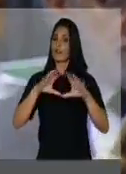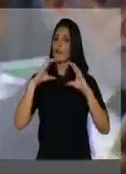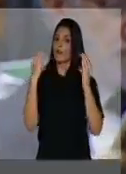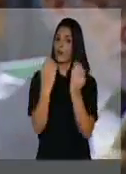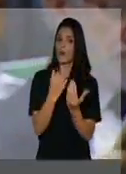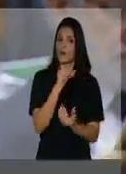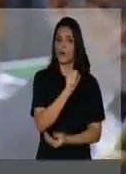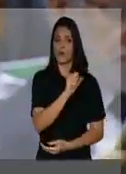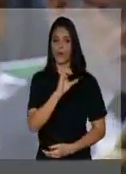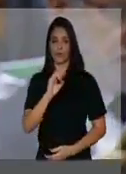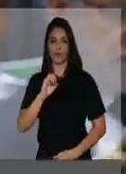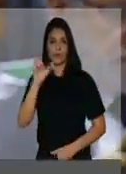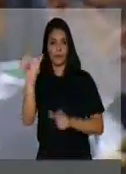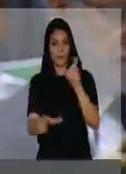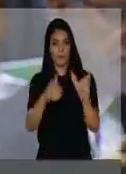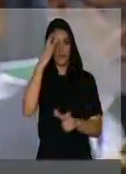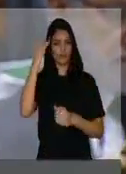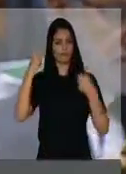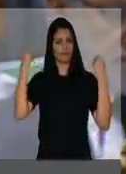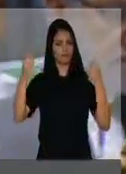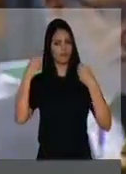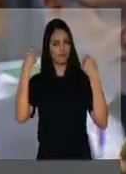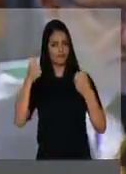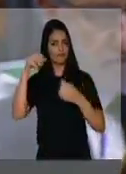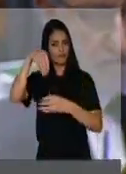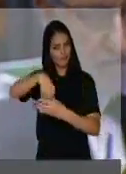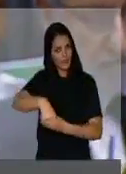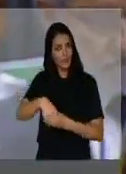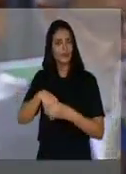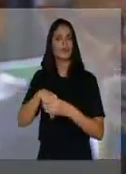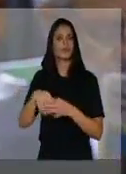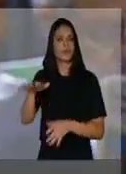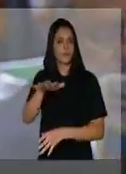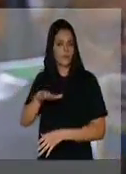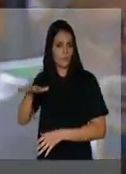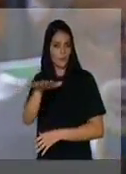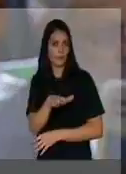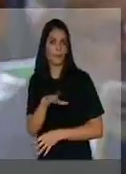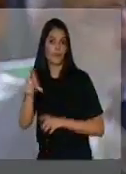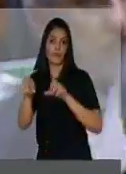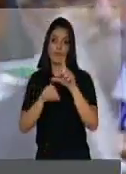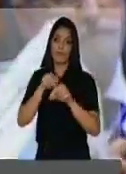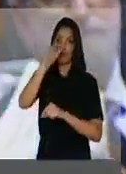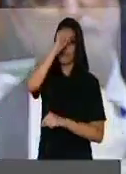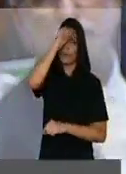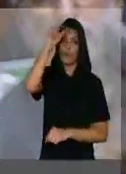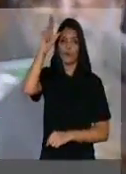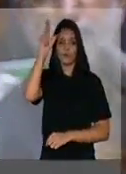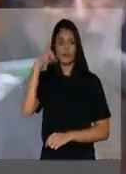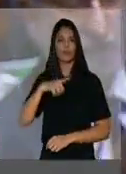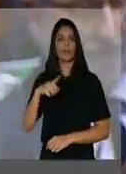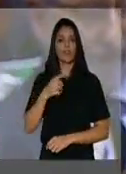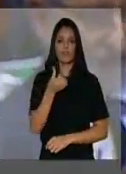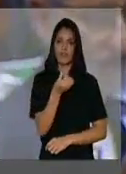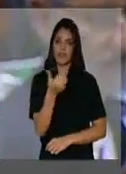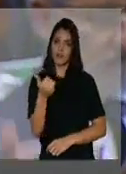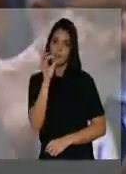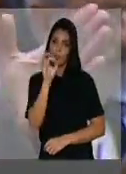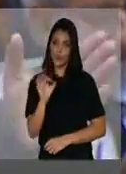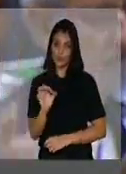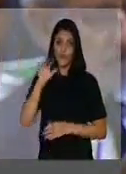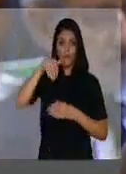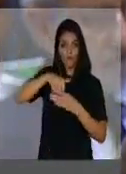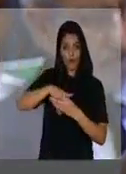militantes do partido, escolhidos nos municípios, dos quais eu tive 61% dos votos. Então